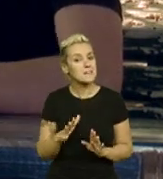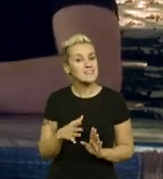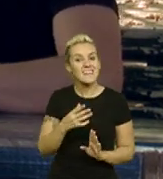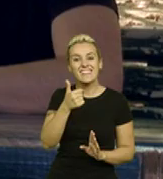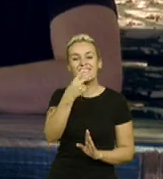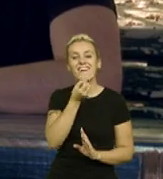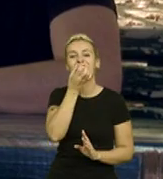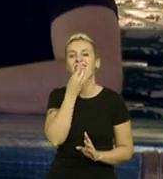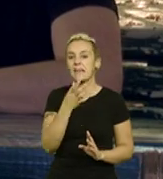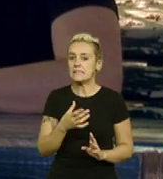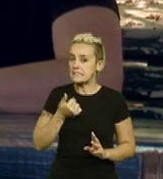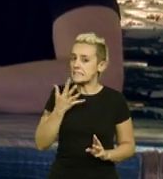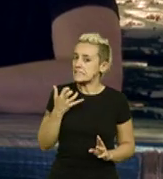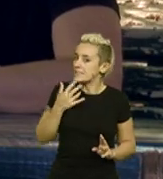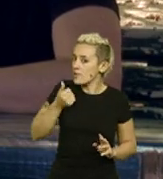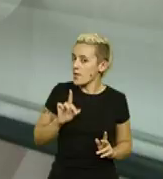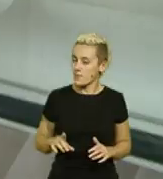não devem ser contada sem provisão